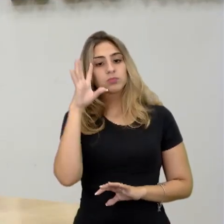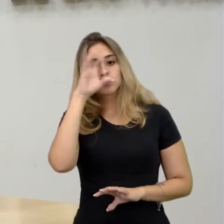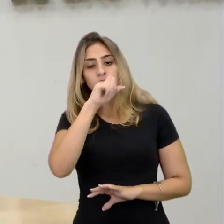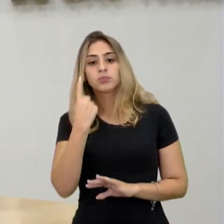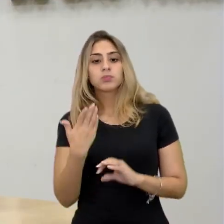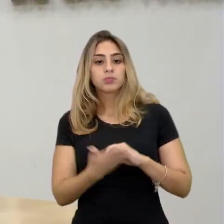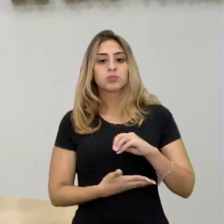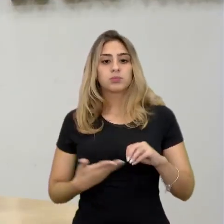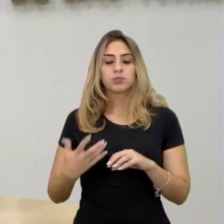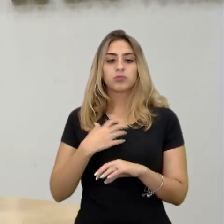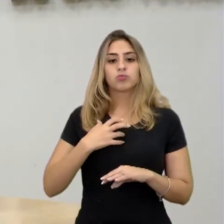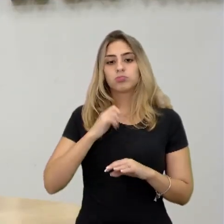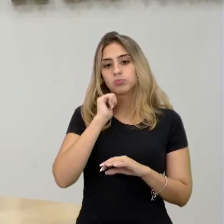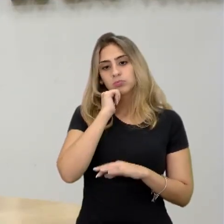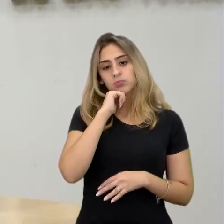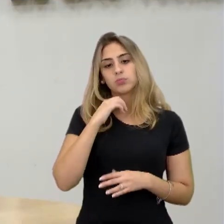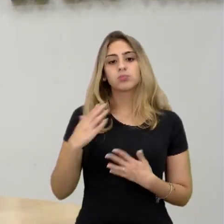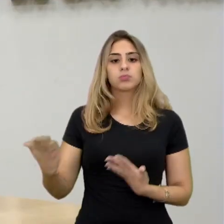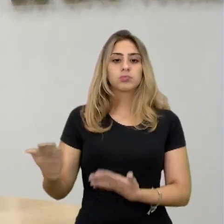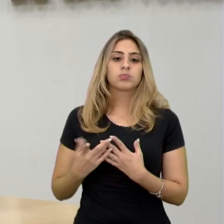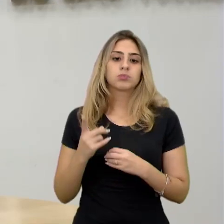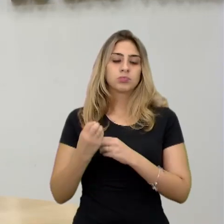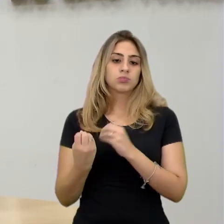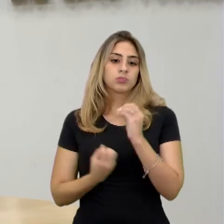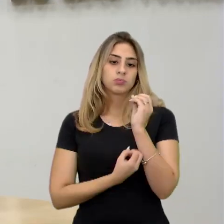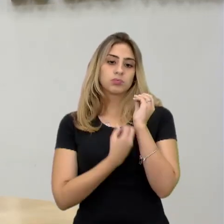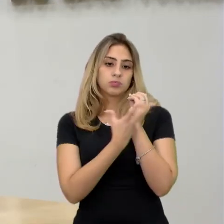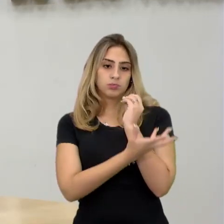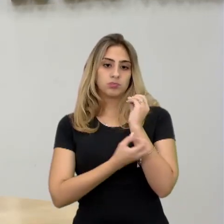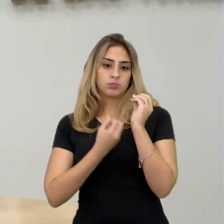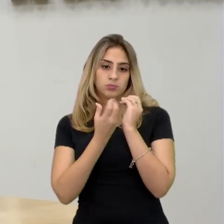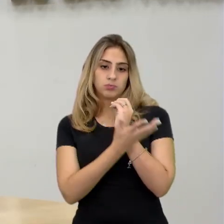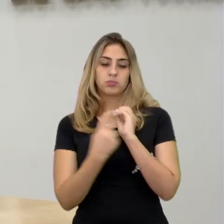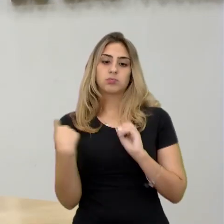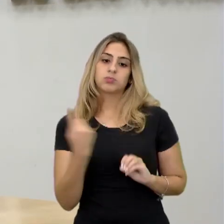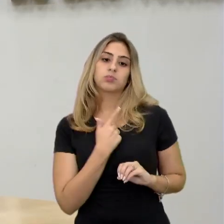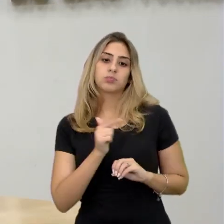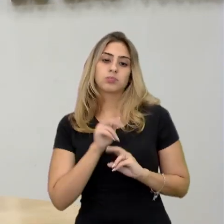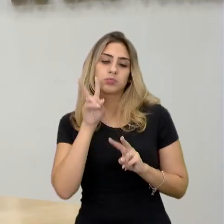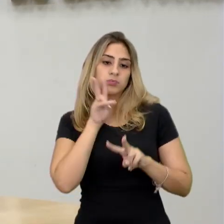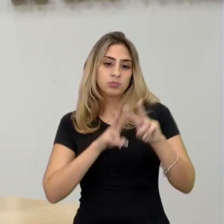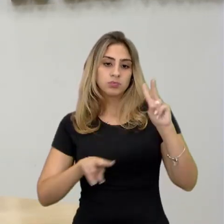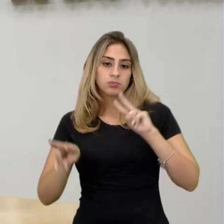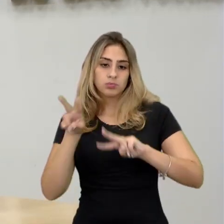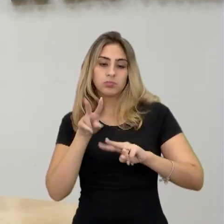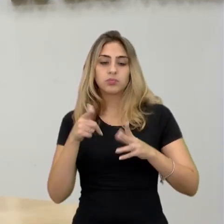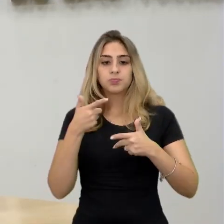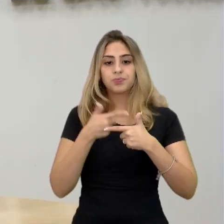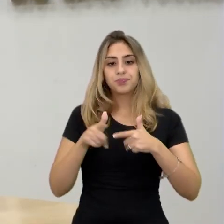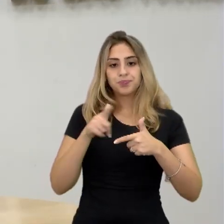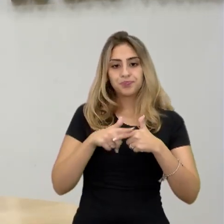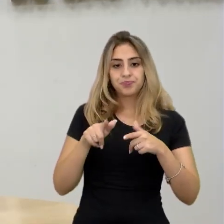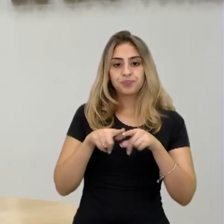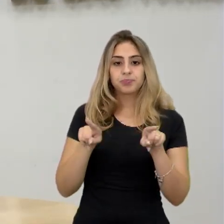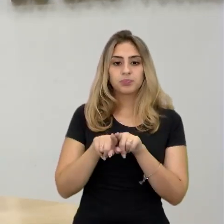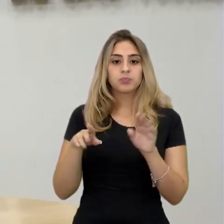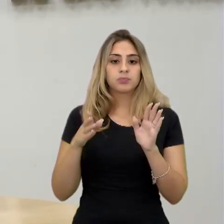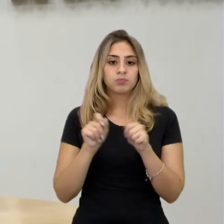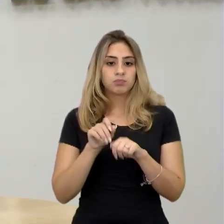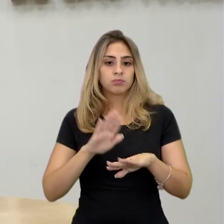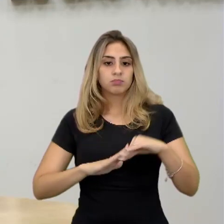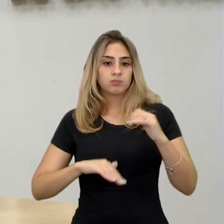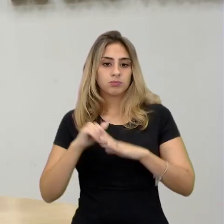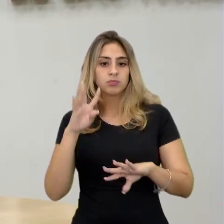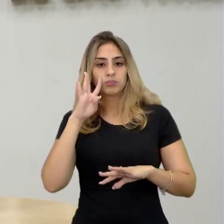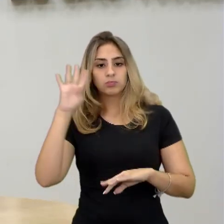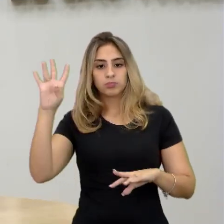do método científico. Para dar aquele spoilerzinho, nós temos observação, problematização, elaboração de